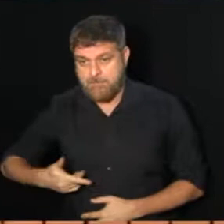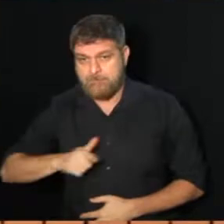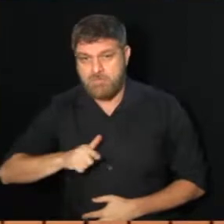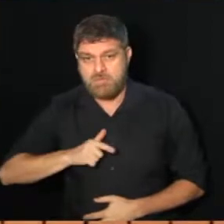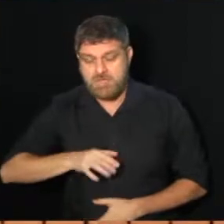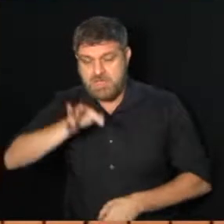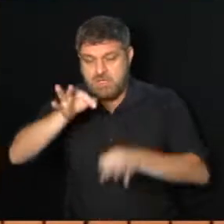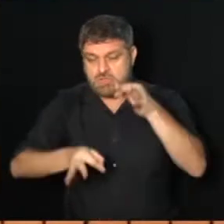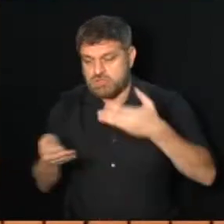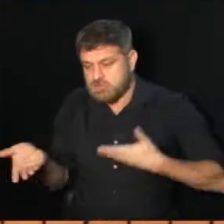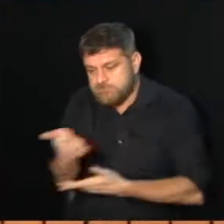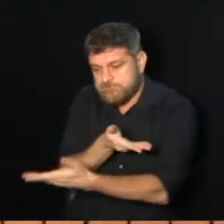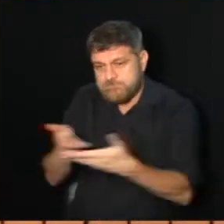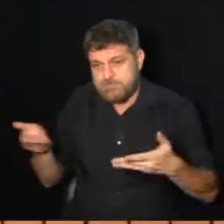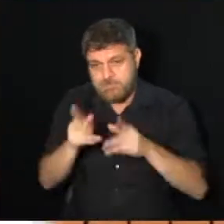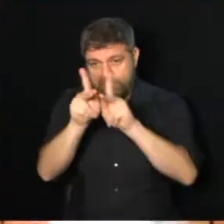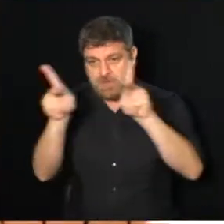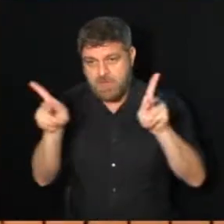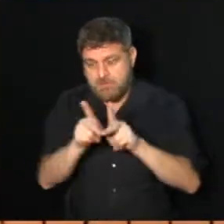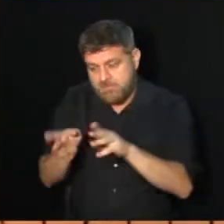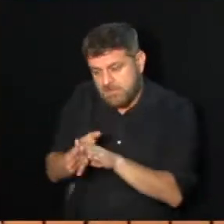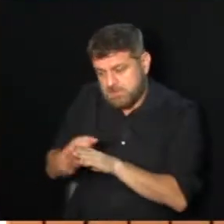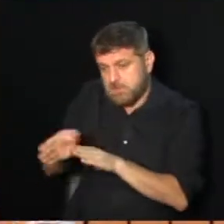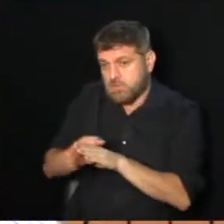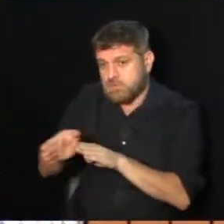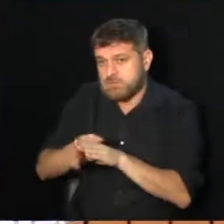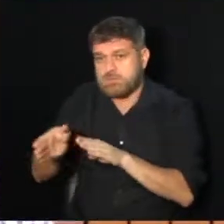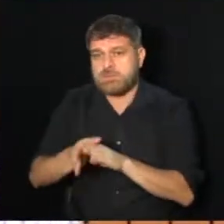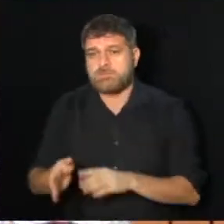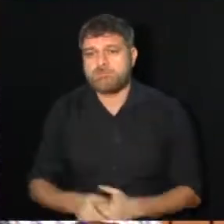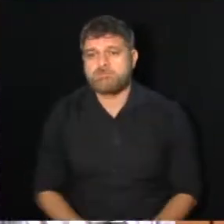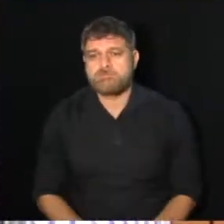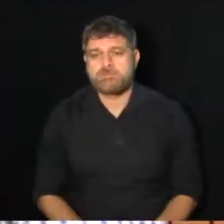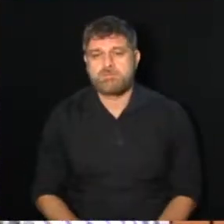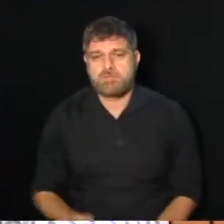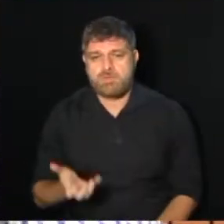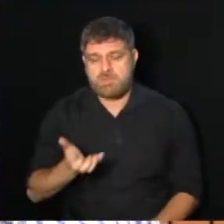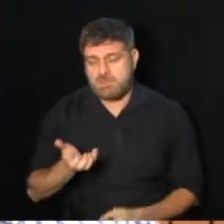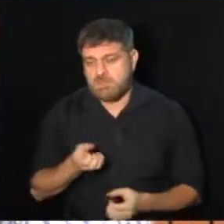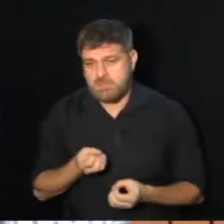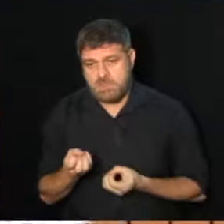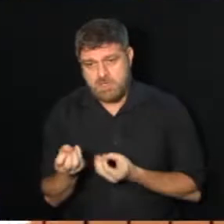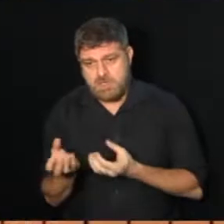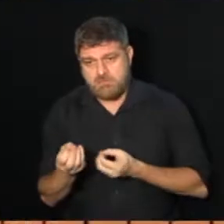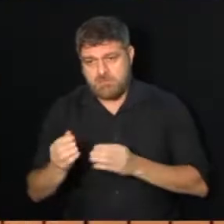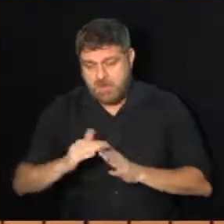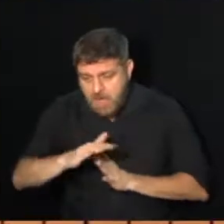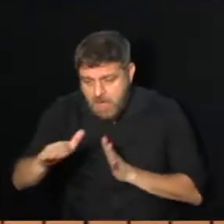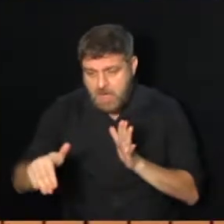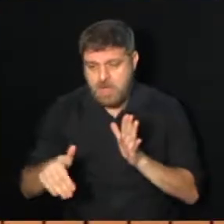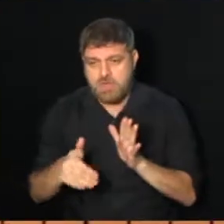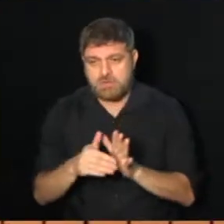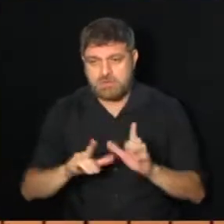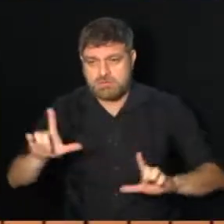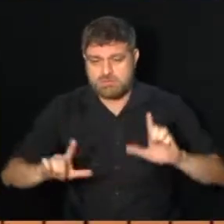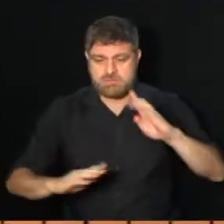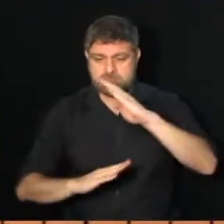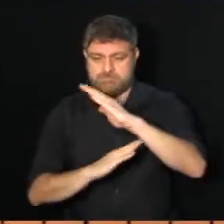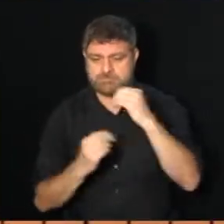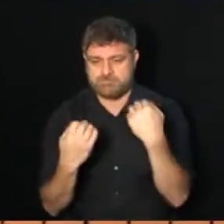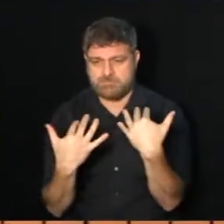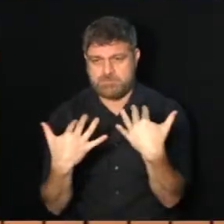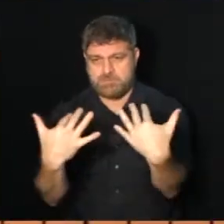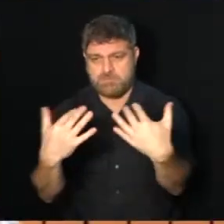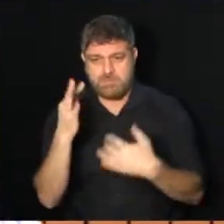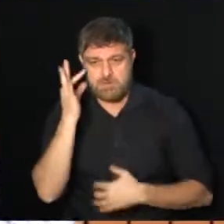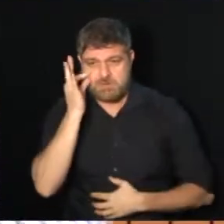de justiça restaurativa no âmbito do município de Campinas. Eu informo a todos os presentes e aqueles que nos acompanham pela TV Câmara